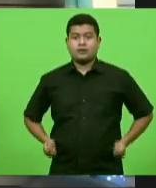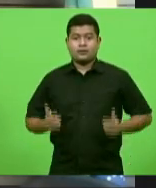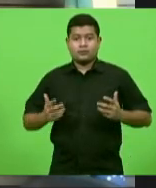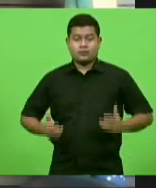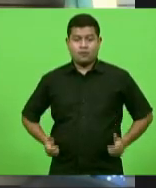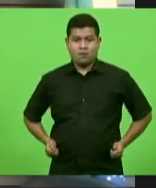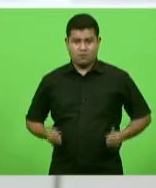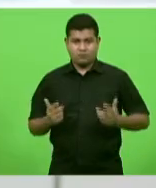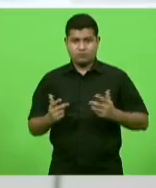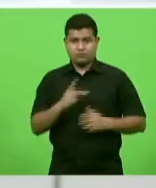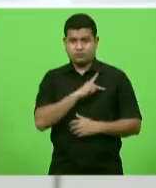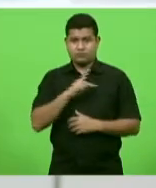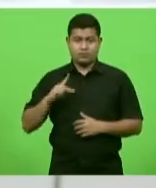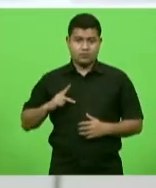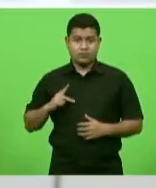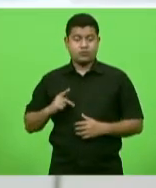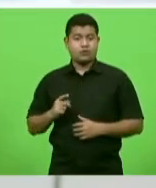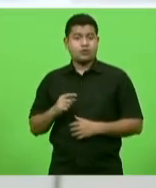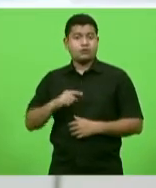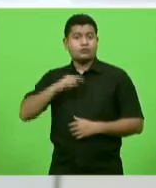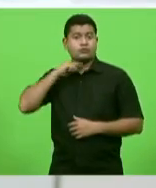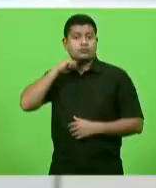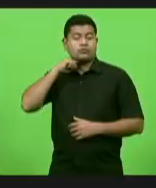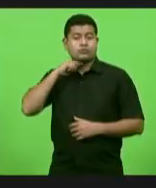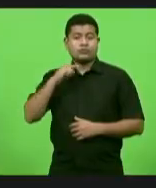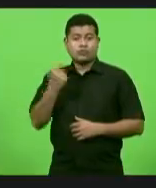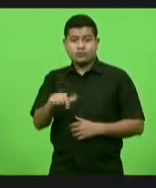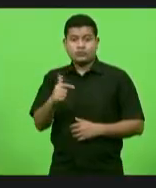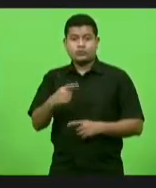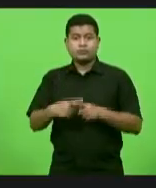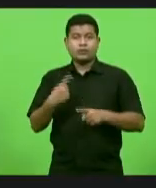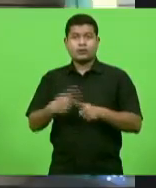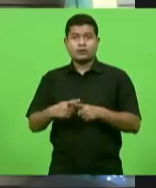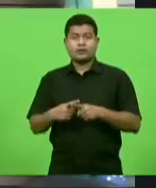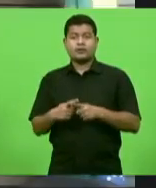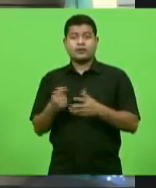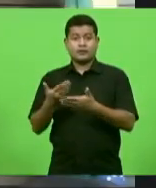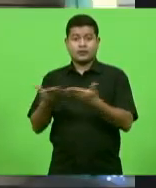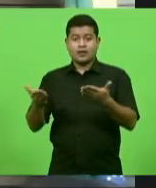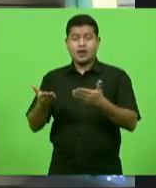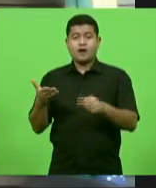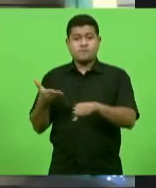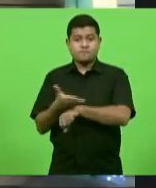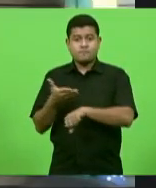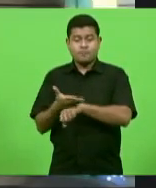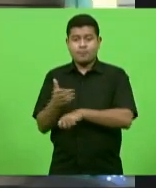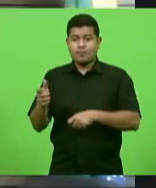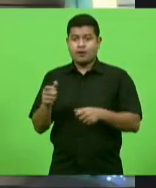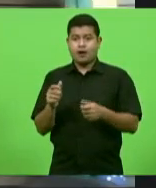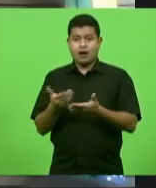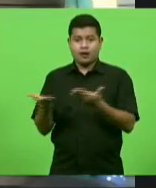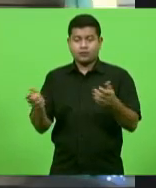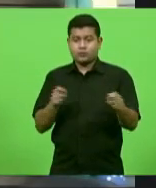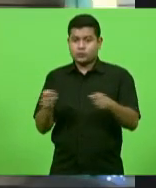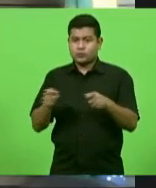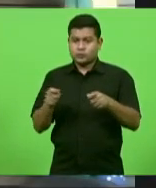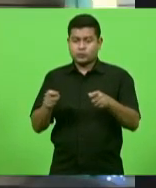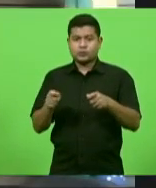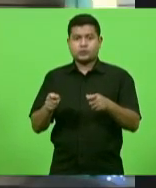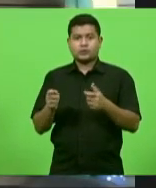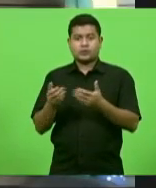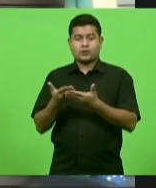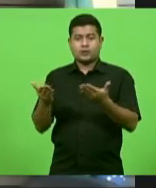só não se consumaram por interferência direta dos órgãos de controle externos notadamente